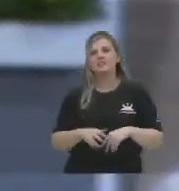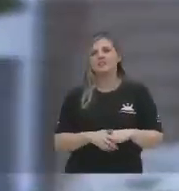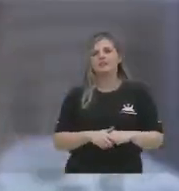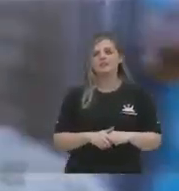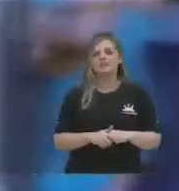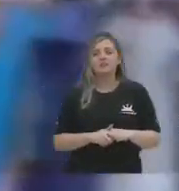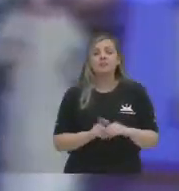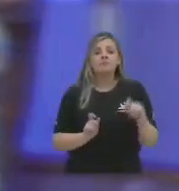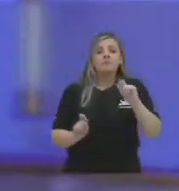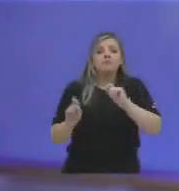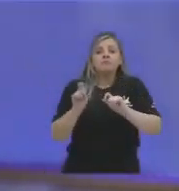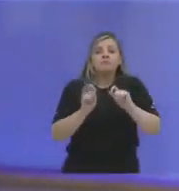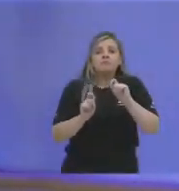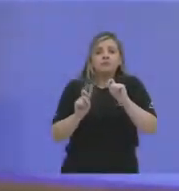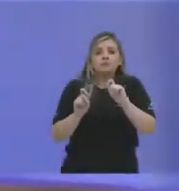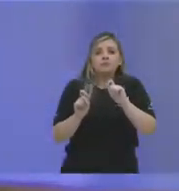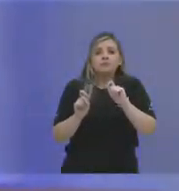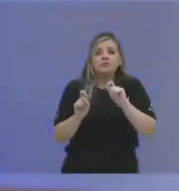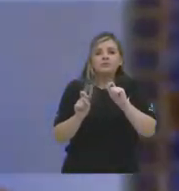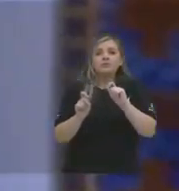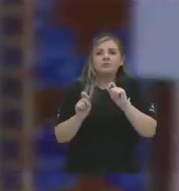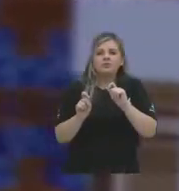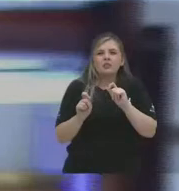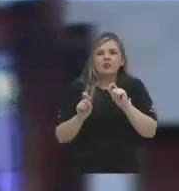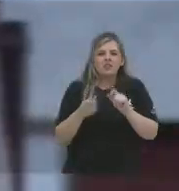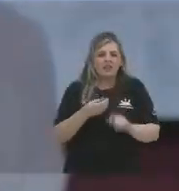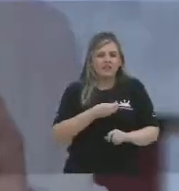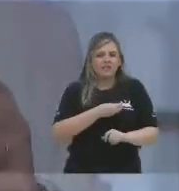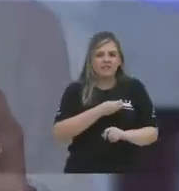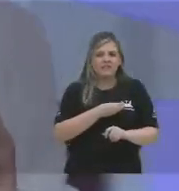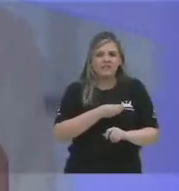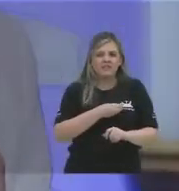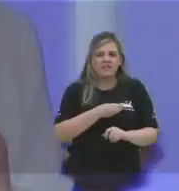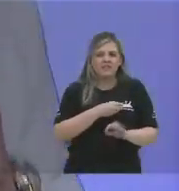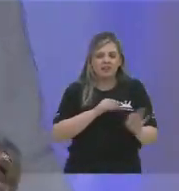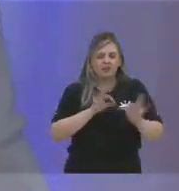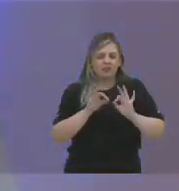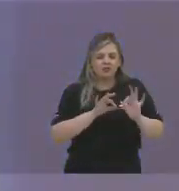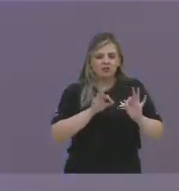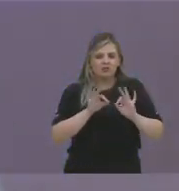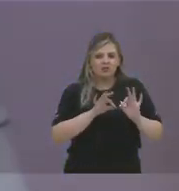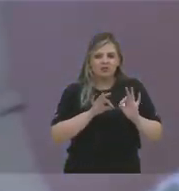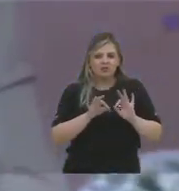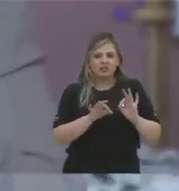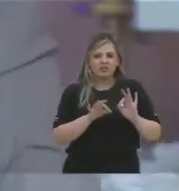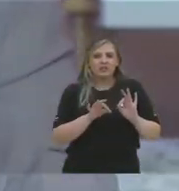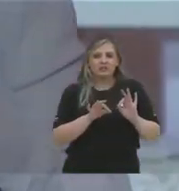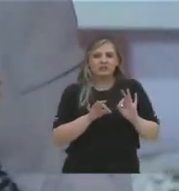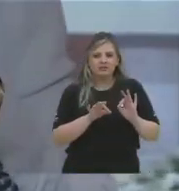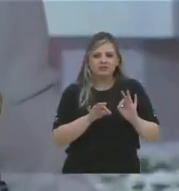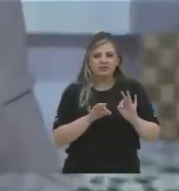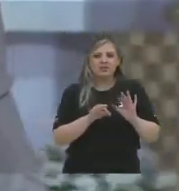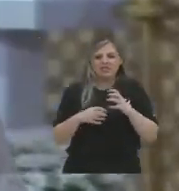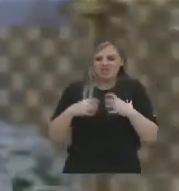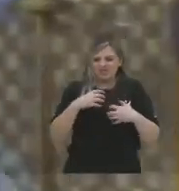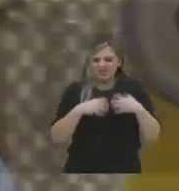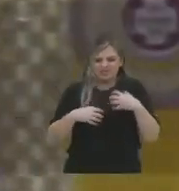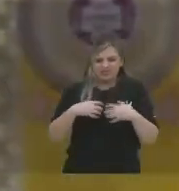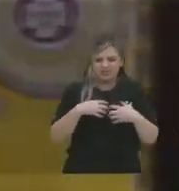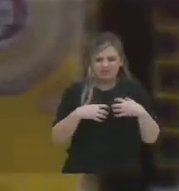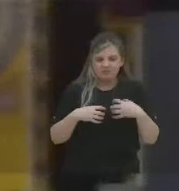Quem tem sede de resolver a vida naquilo que ela tem de perturbador?